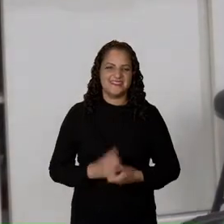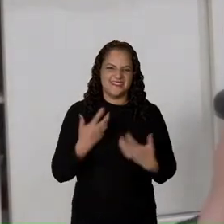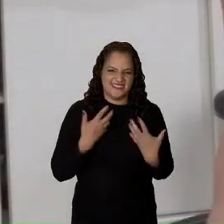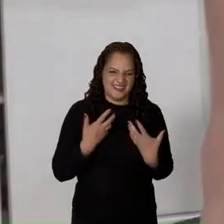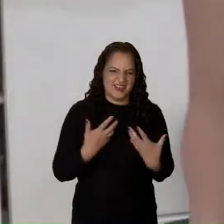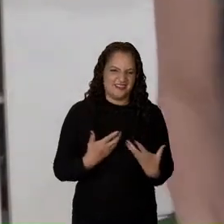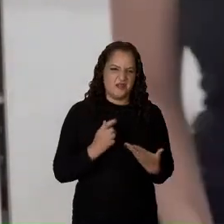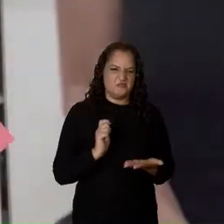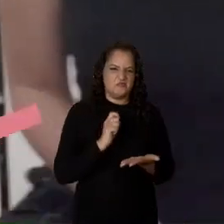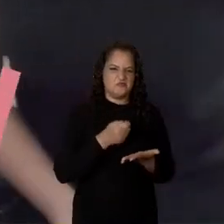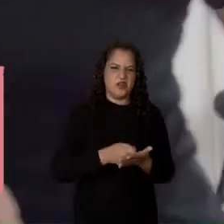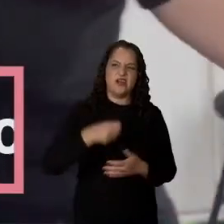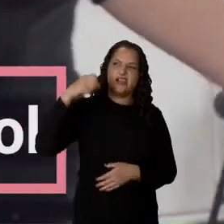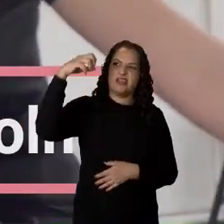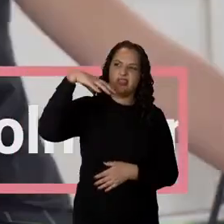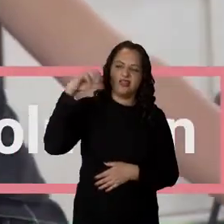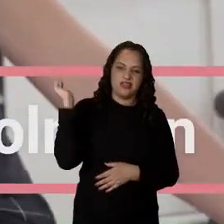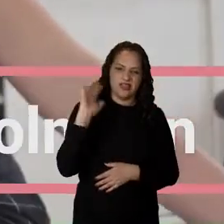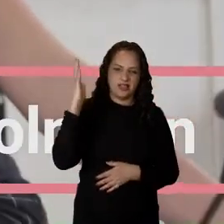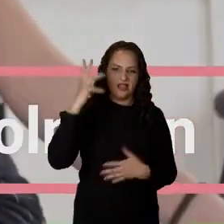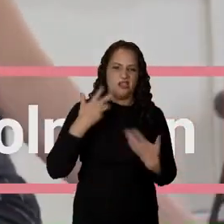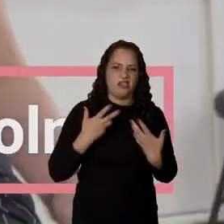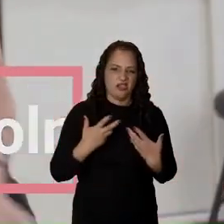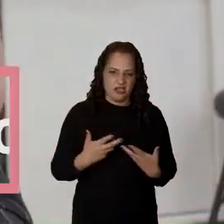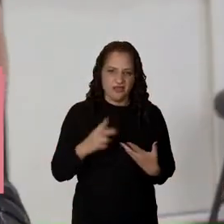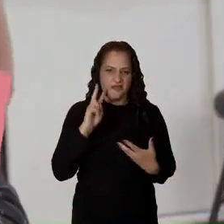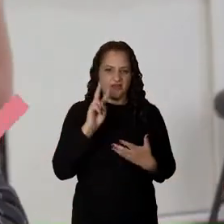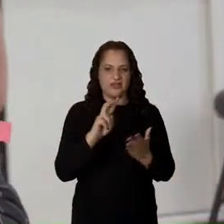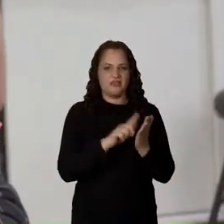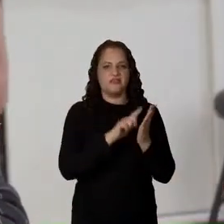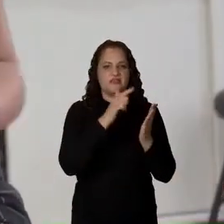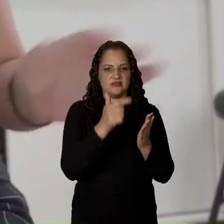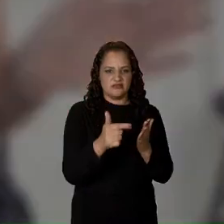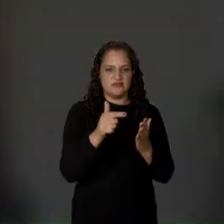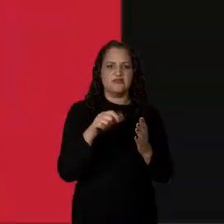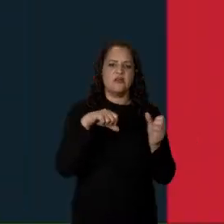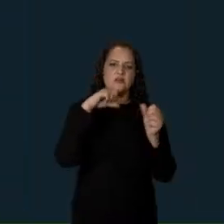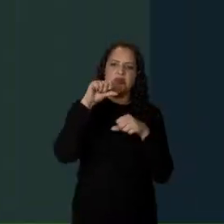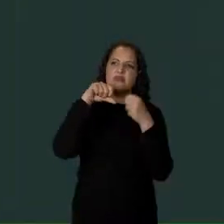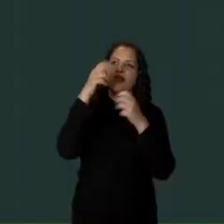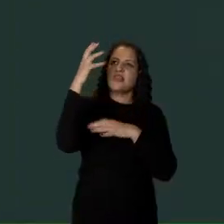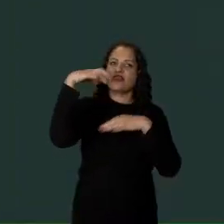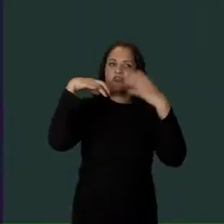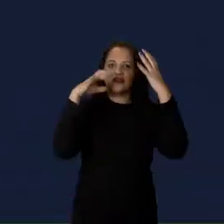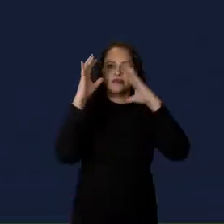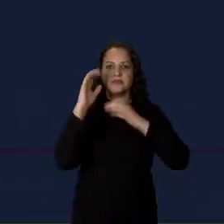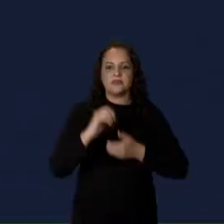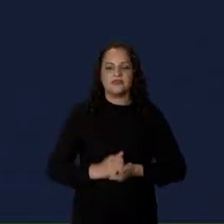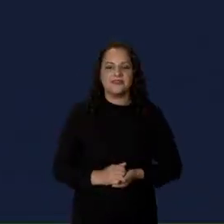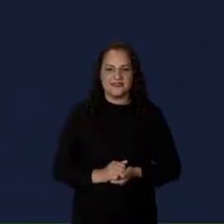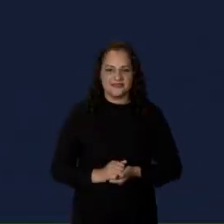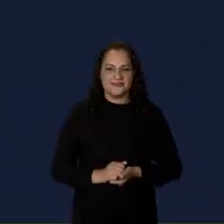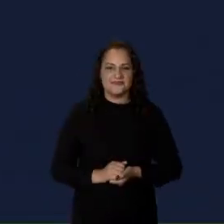Cansado de pagar contas de luz altas? Cansado de ver nos jornais sobre mudanças climáticas?